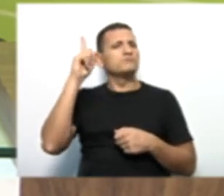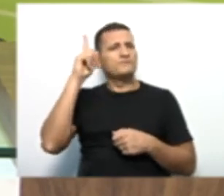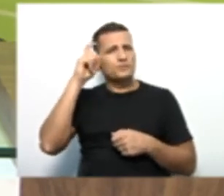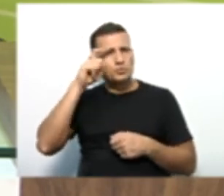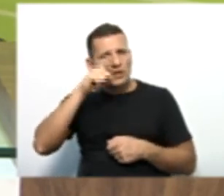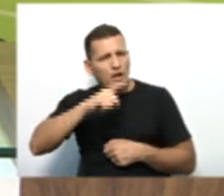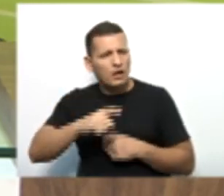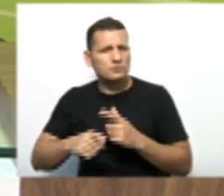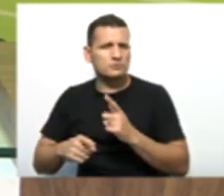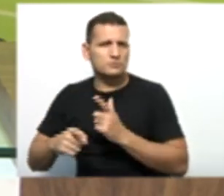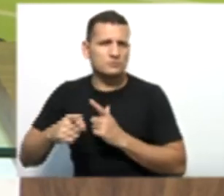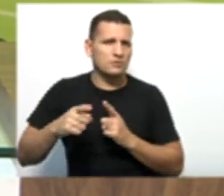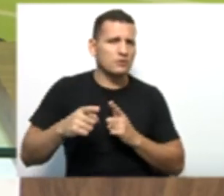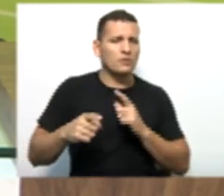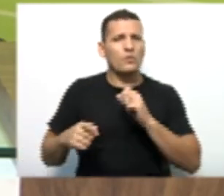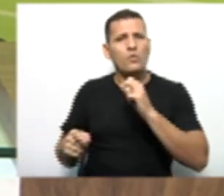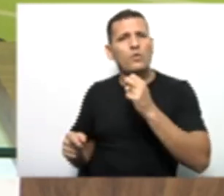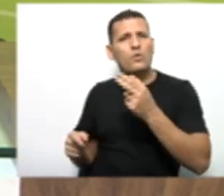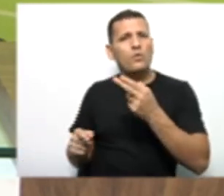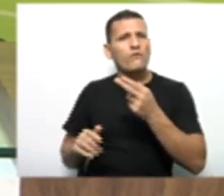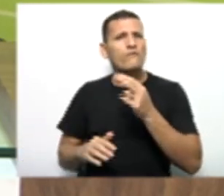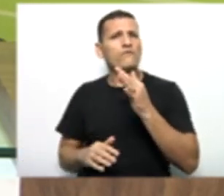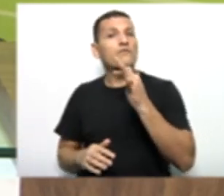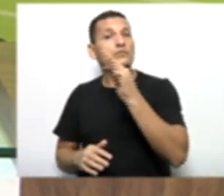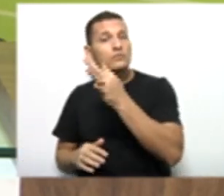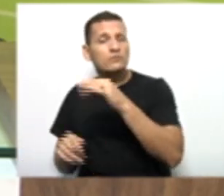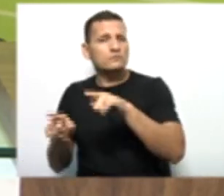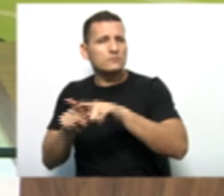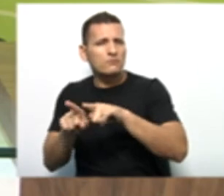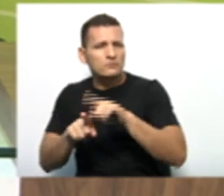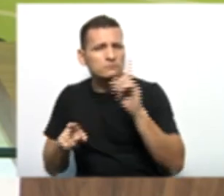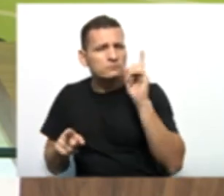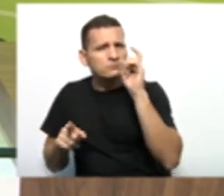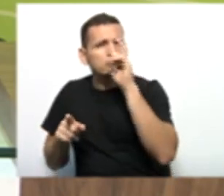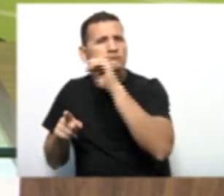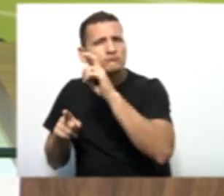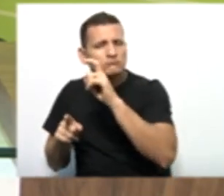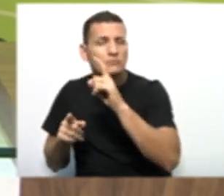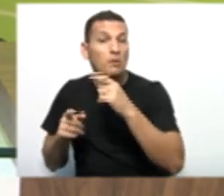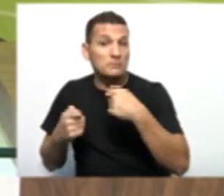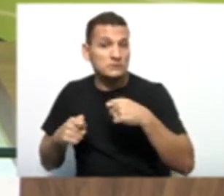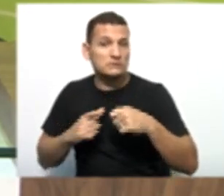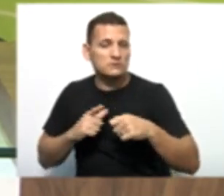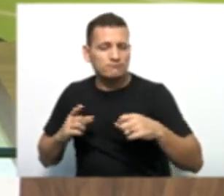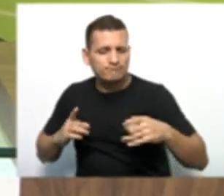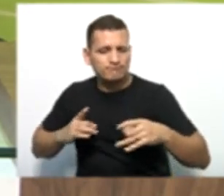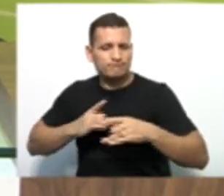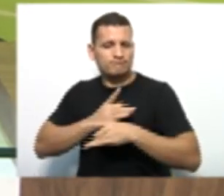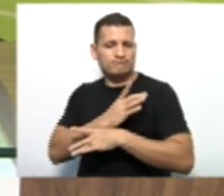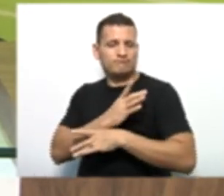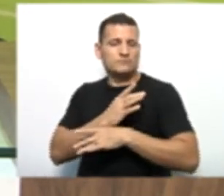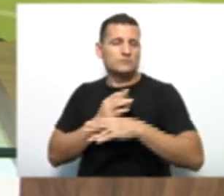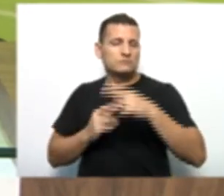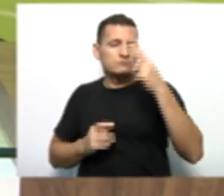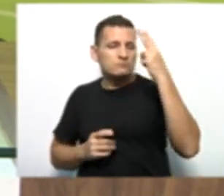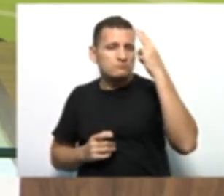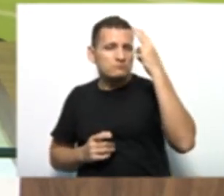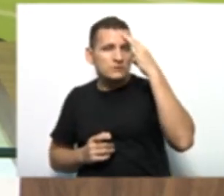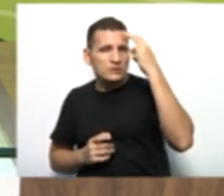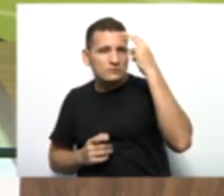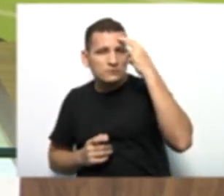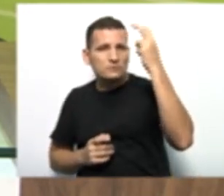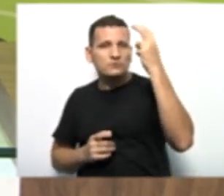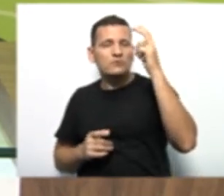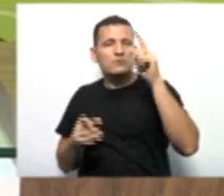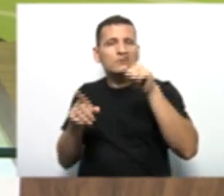das dificuldades que irão surgir no futuro, e ele precisa estar preparado, tanto intelectualmente como psicologicamente, para